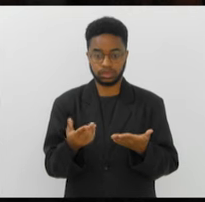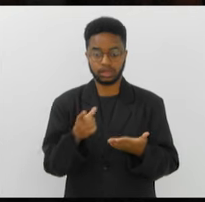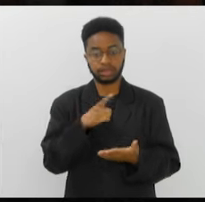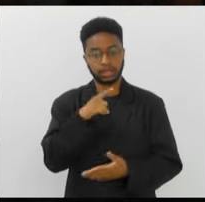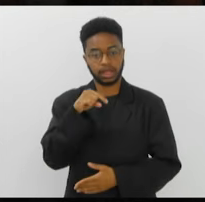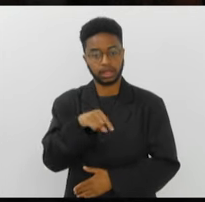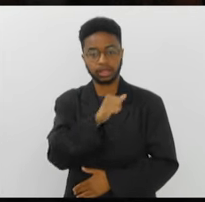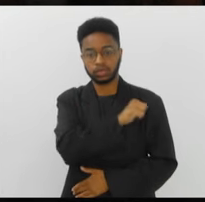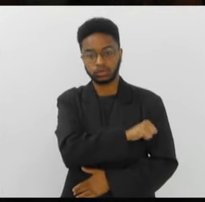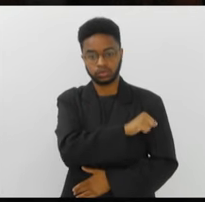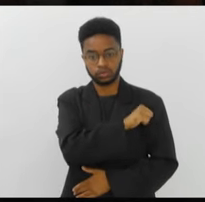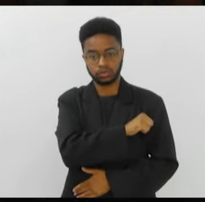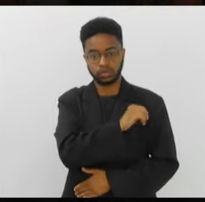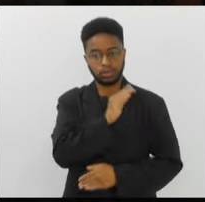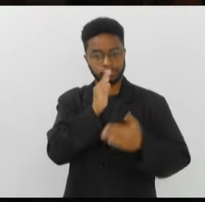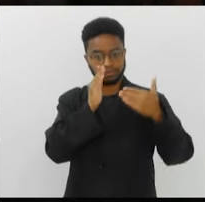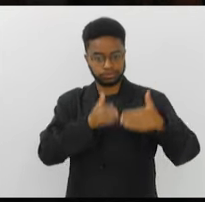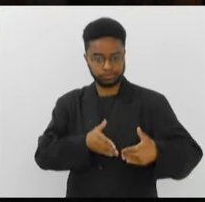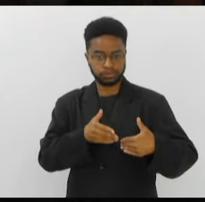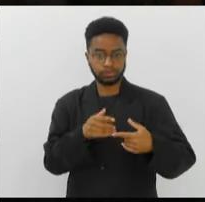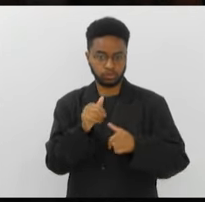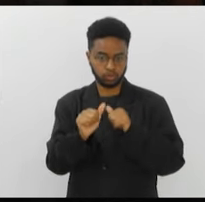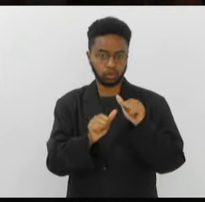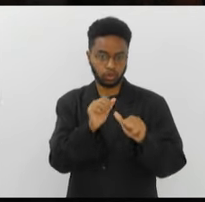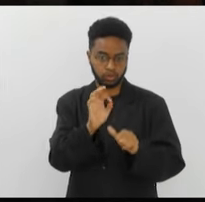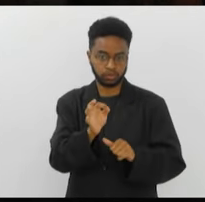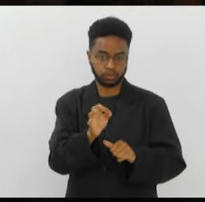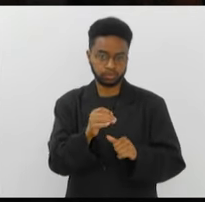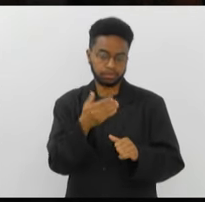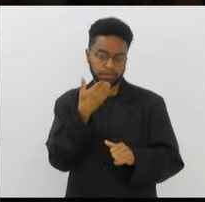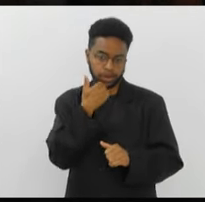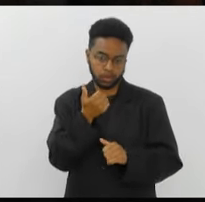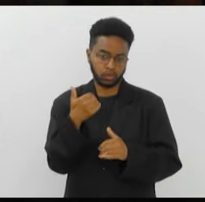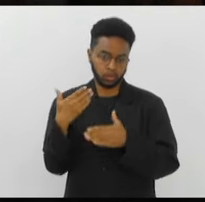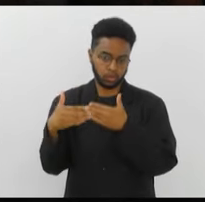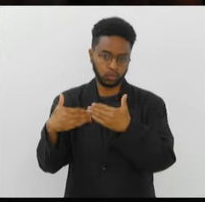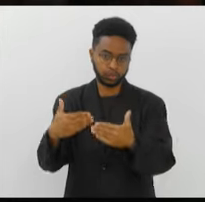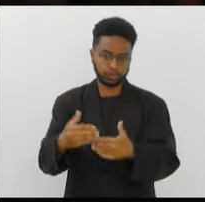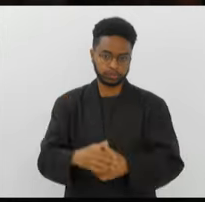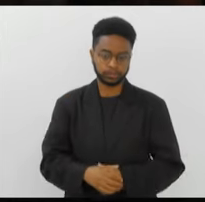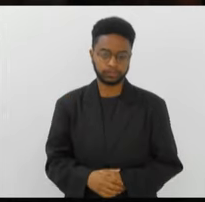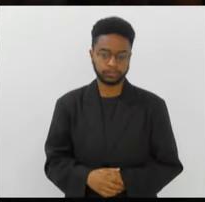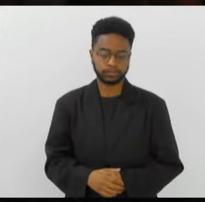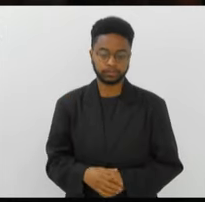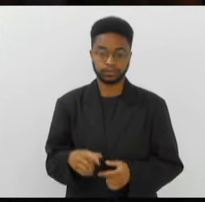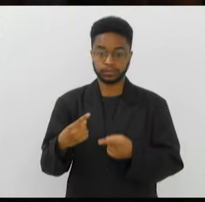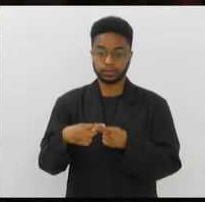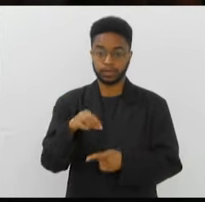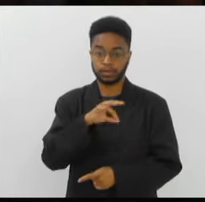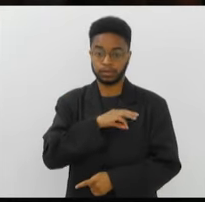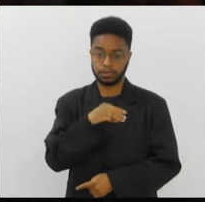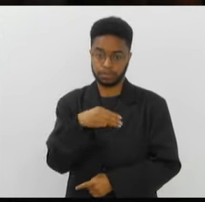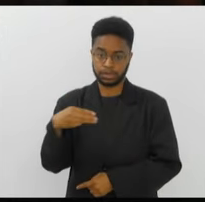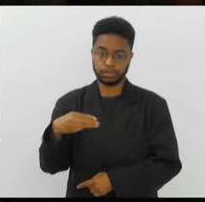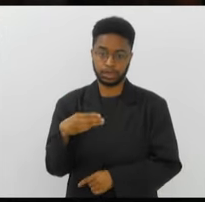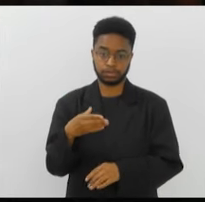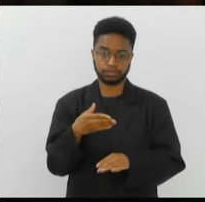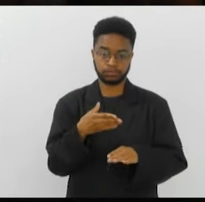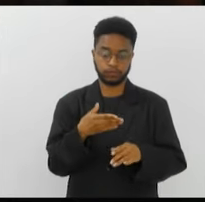Janeiro combatente. Mudou. Está melhorando. A polícia militar está nas